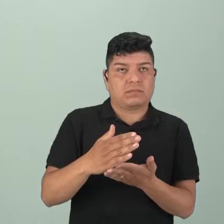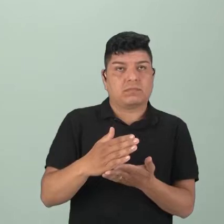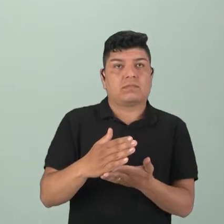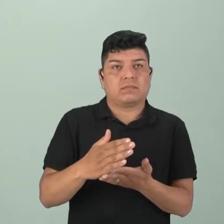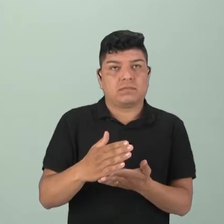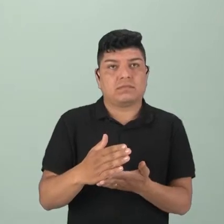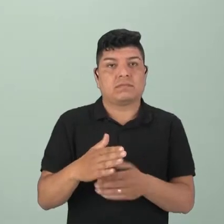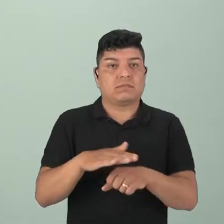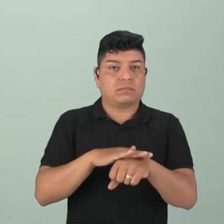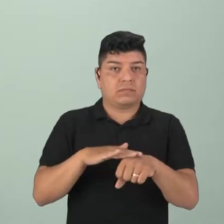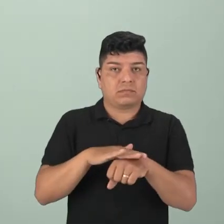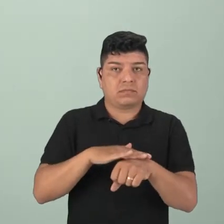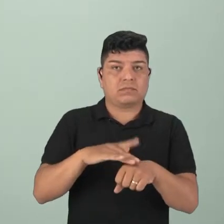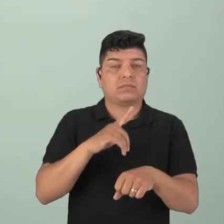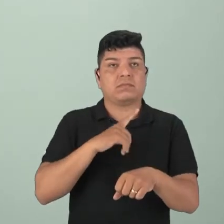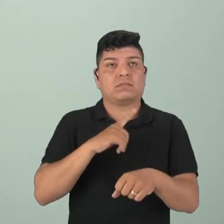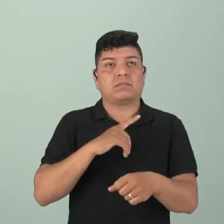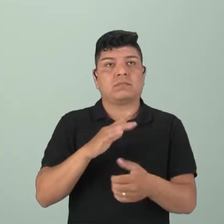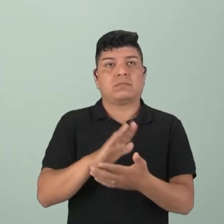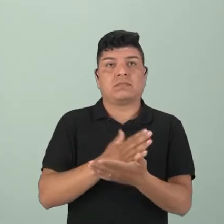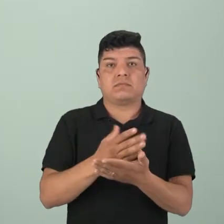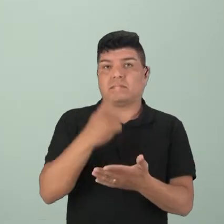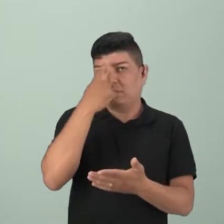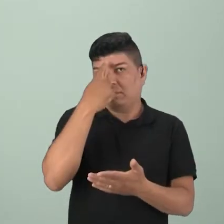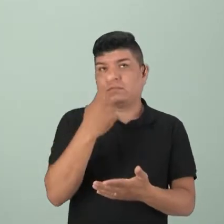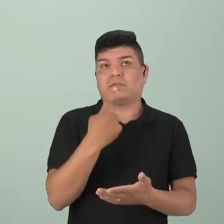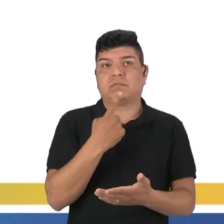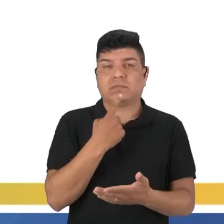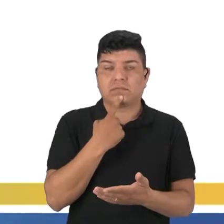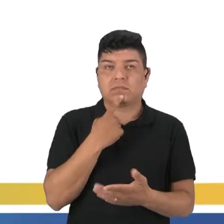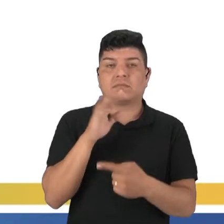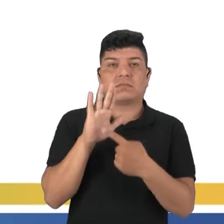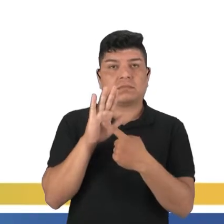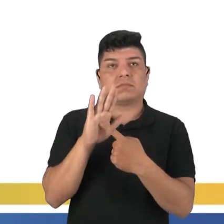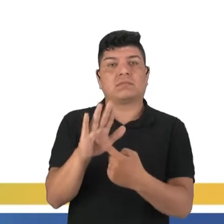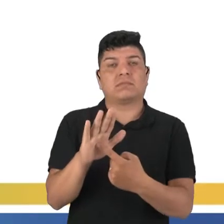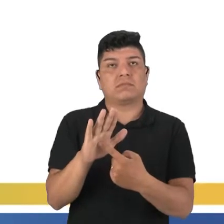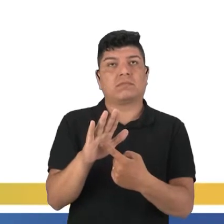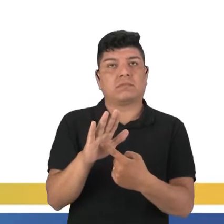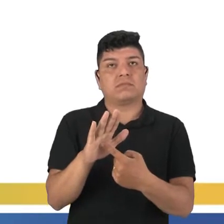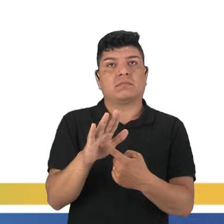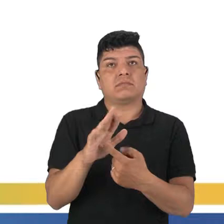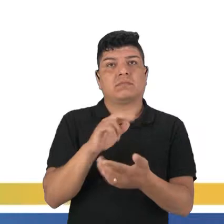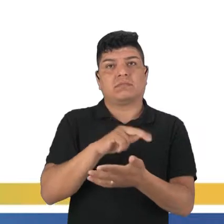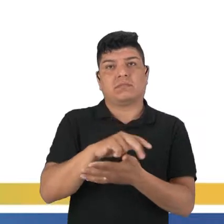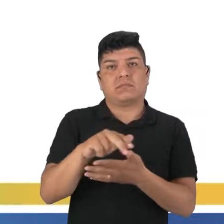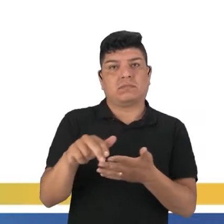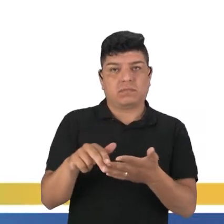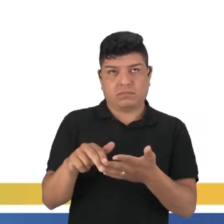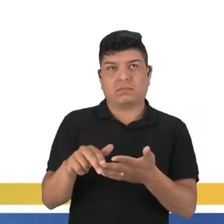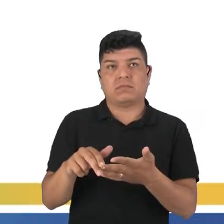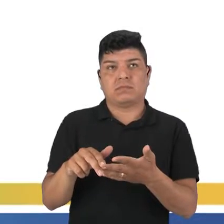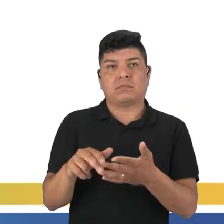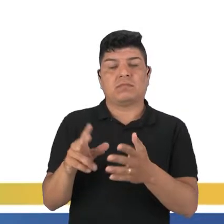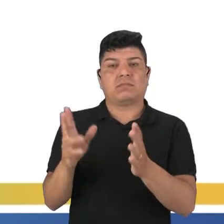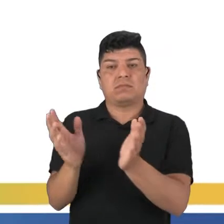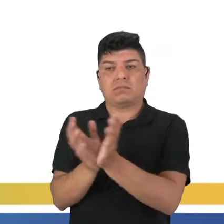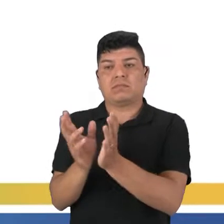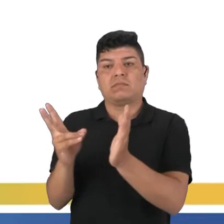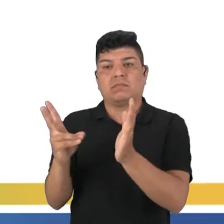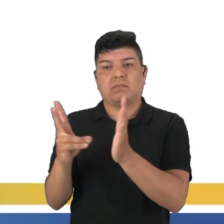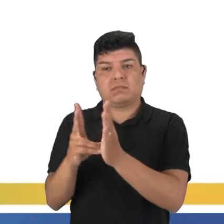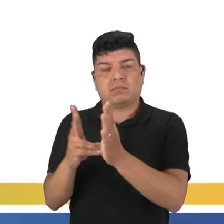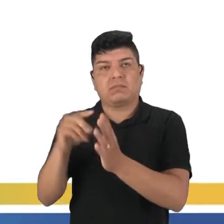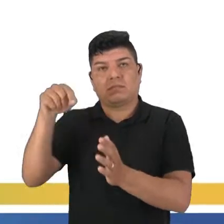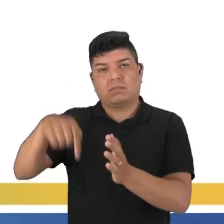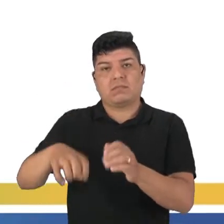a nossa discussão, a gente tem algumas imagens, que mostram várias etnias aqui do nosso estado,